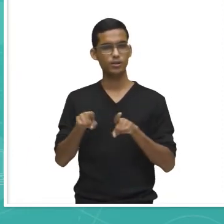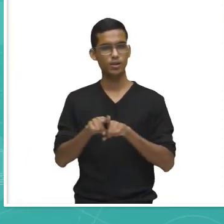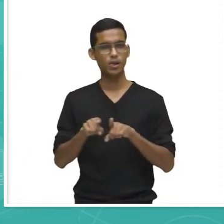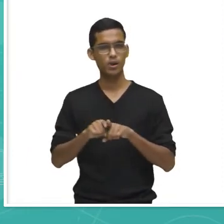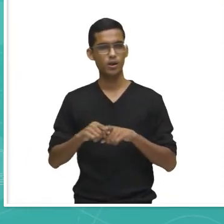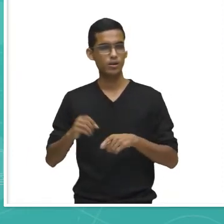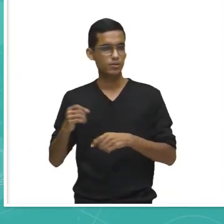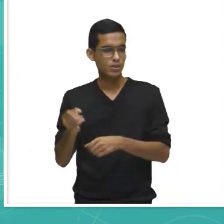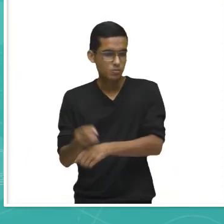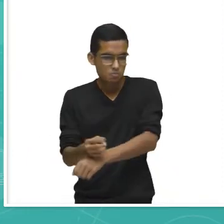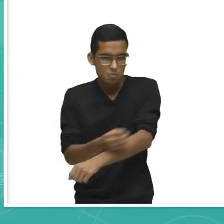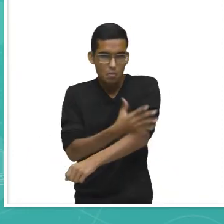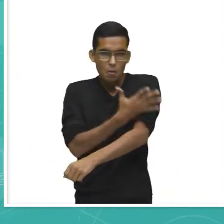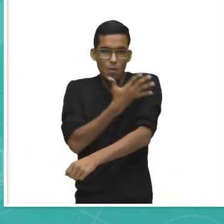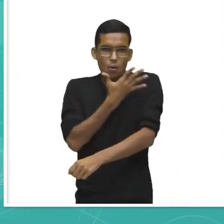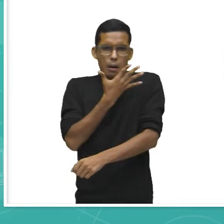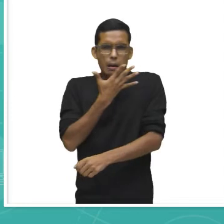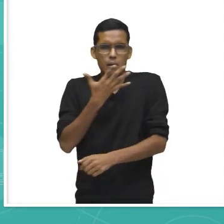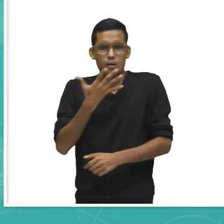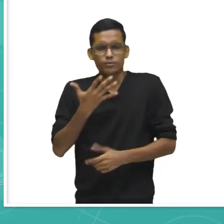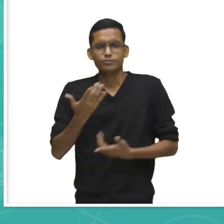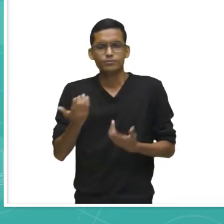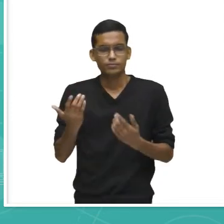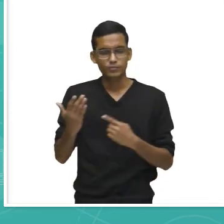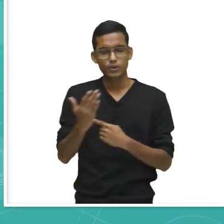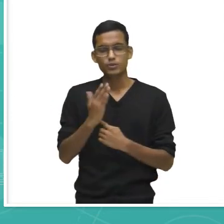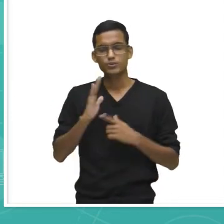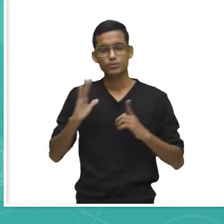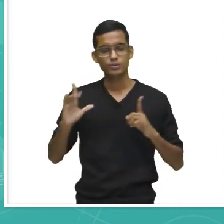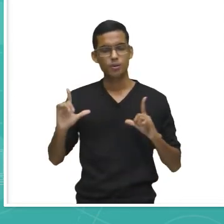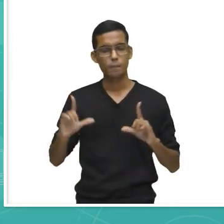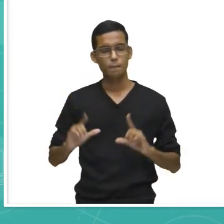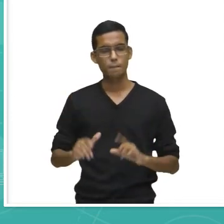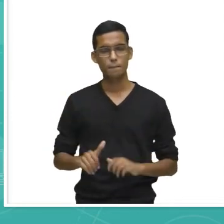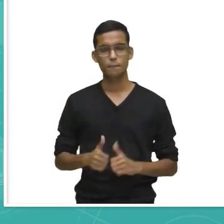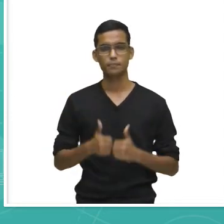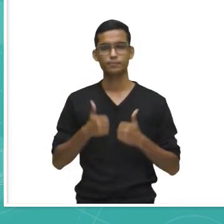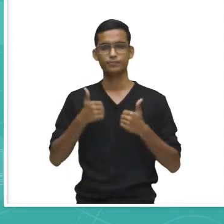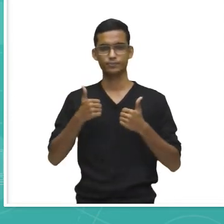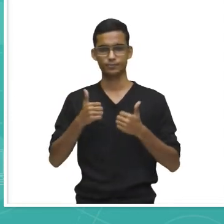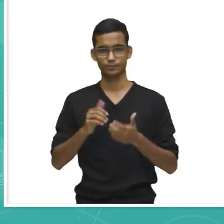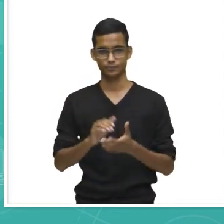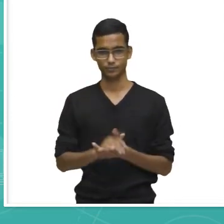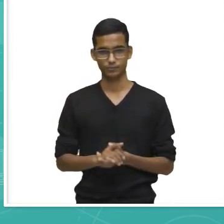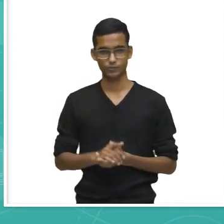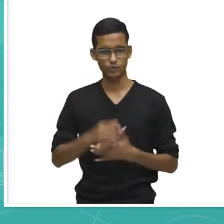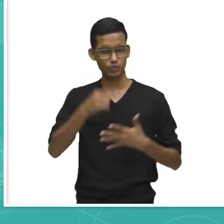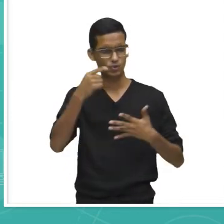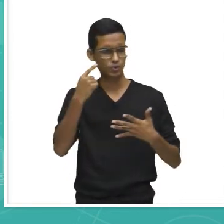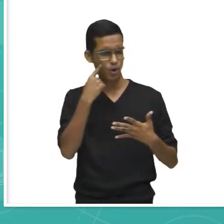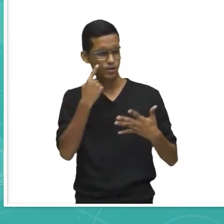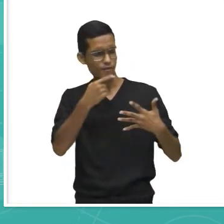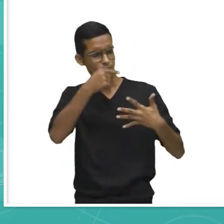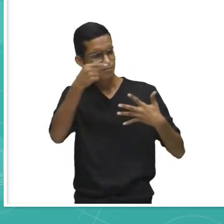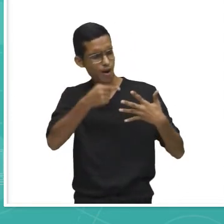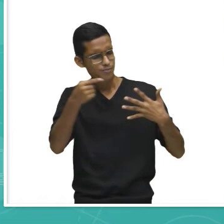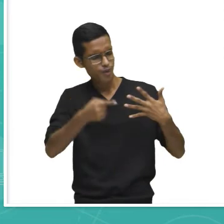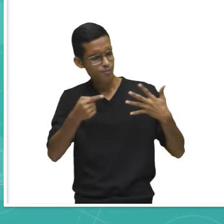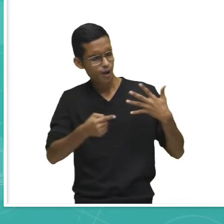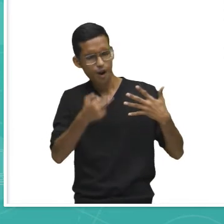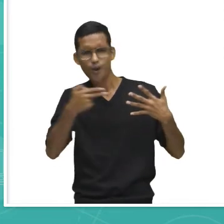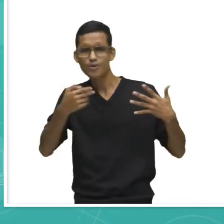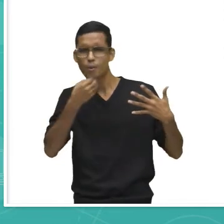tensões emocionais. Então, só aí por esses benefícios, a gente já pode perceber, o